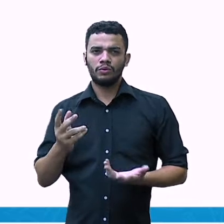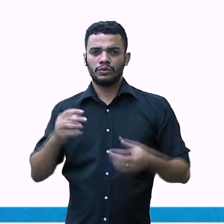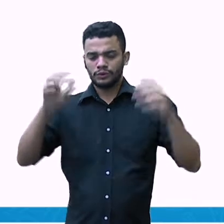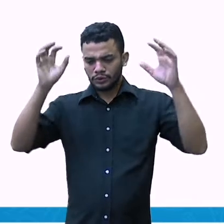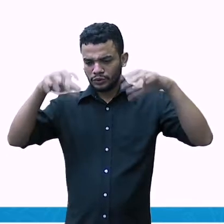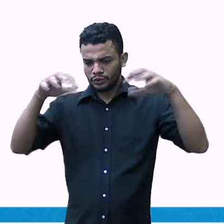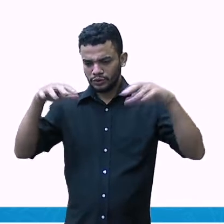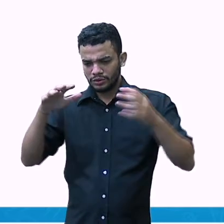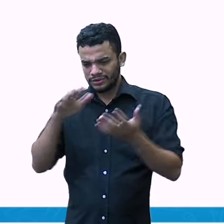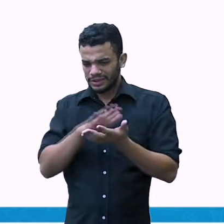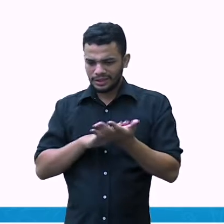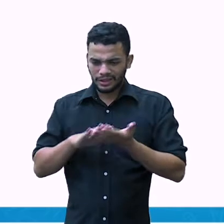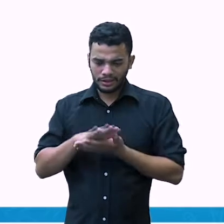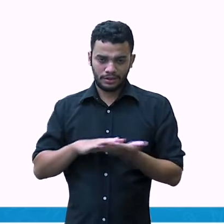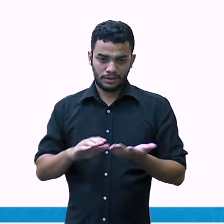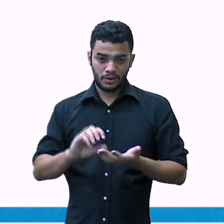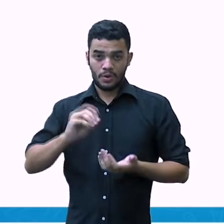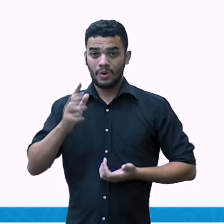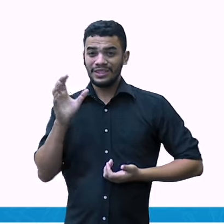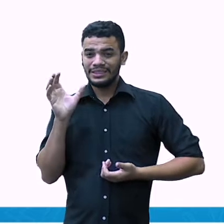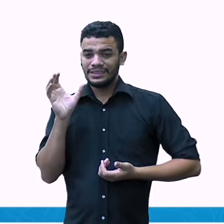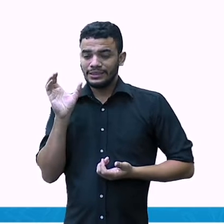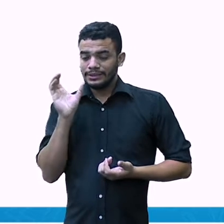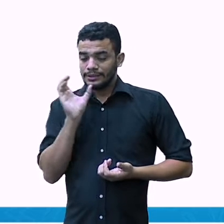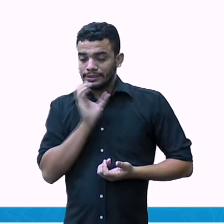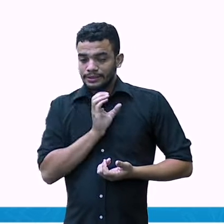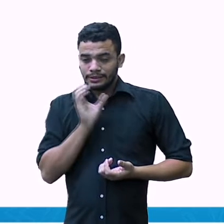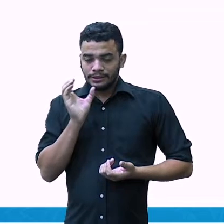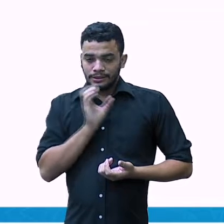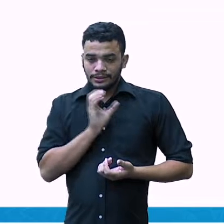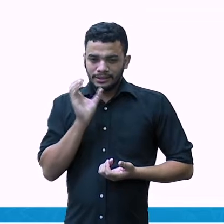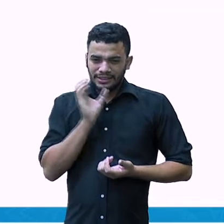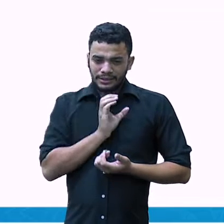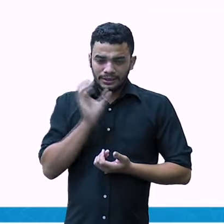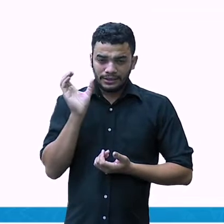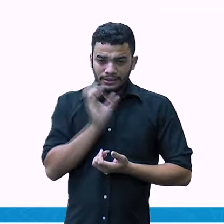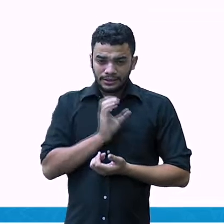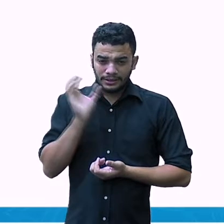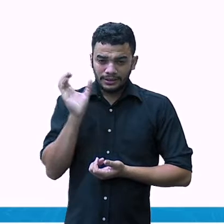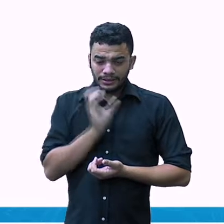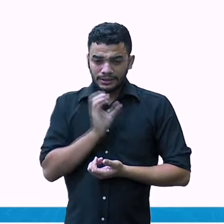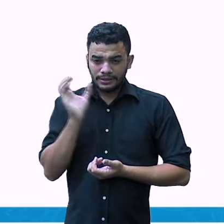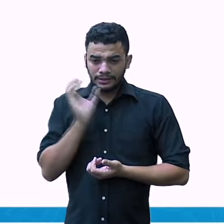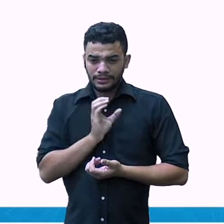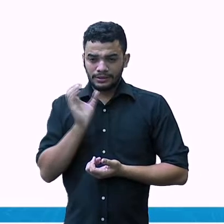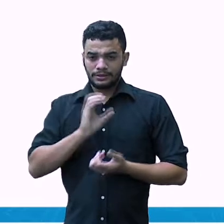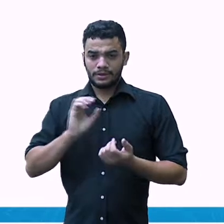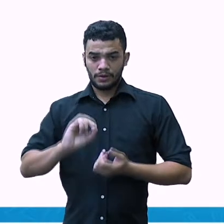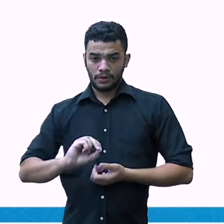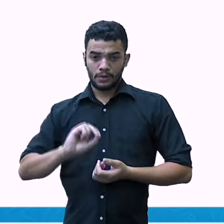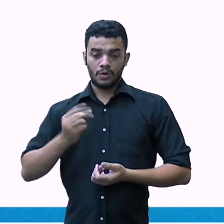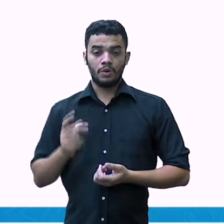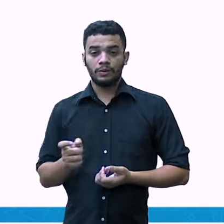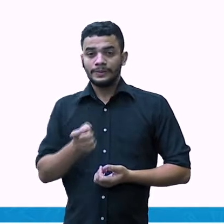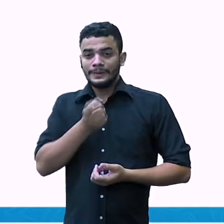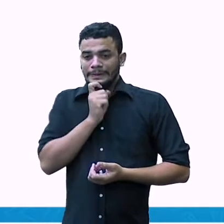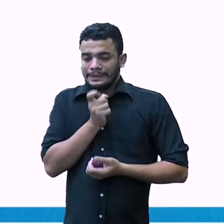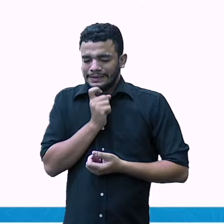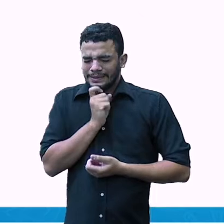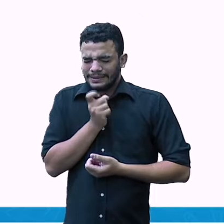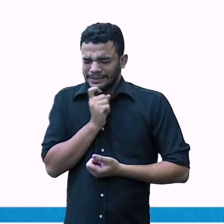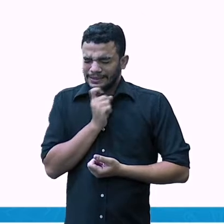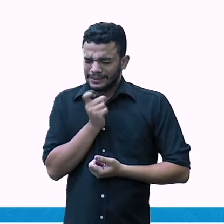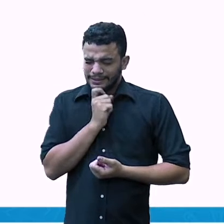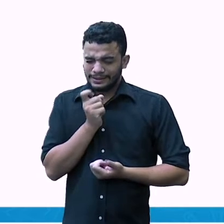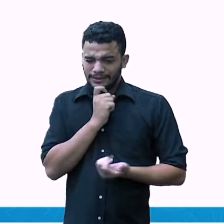muito quente? Né? Quanto tempo nós temos ali de duração na estação do ano? Quais as estações do ano são